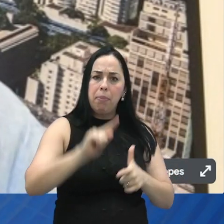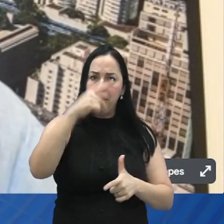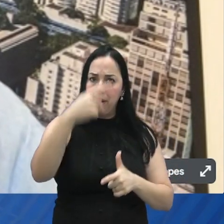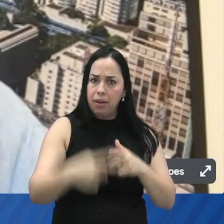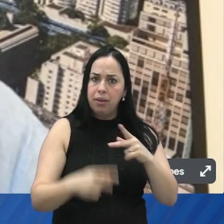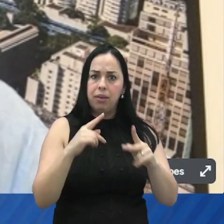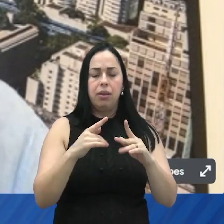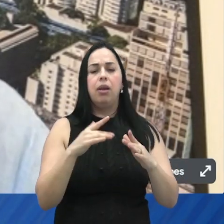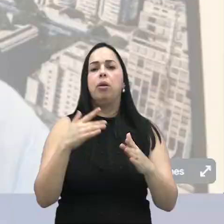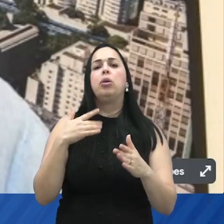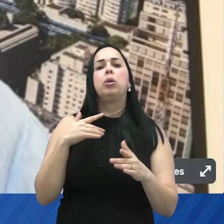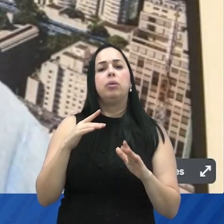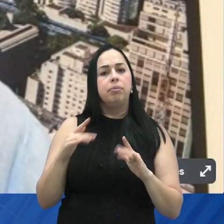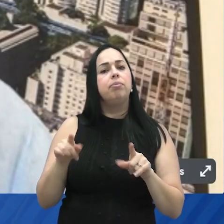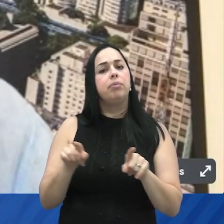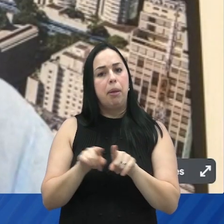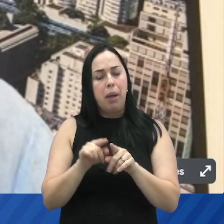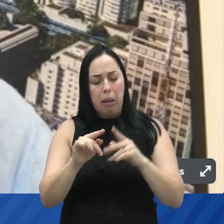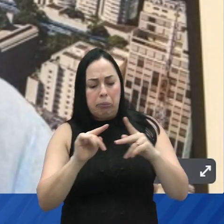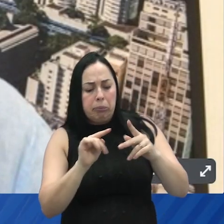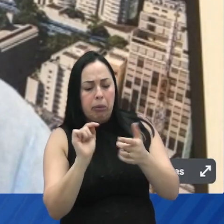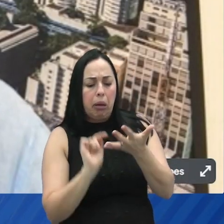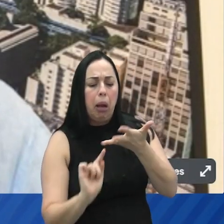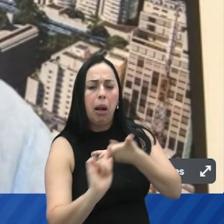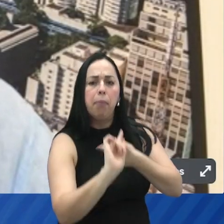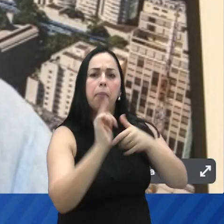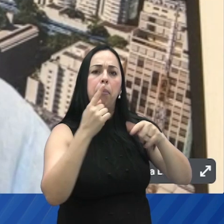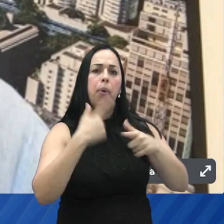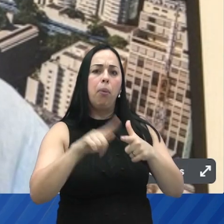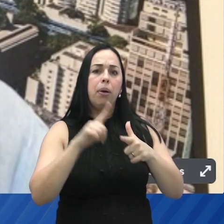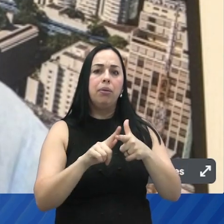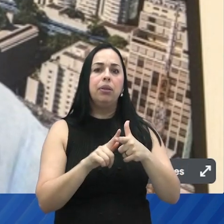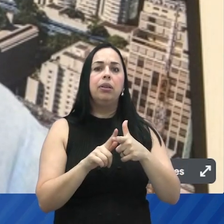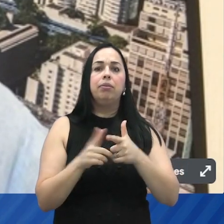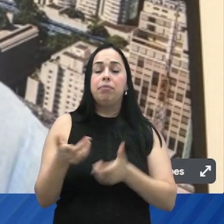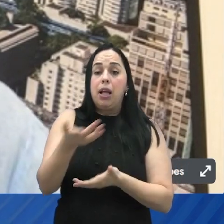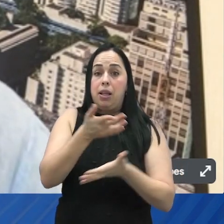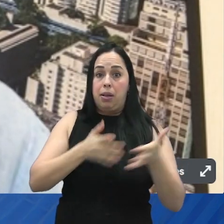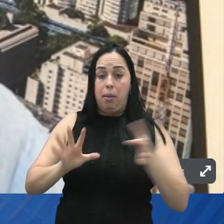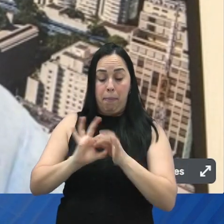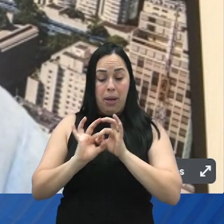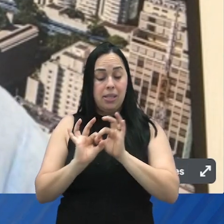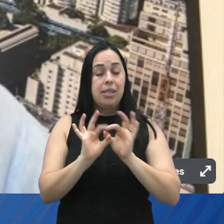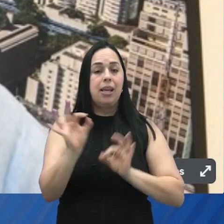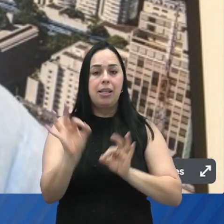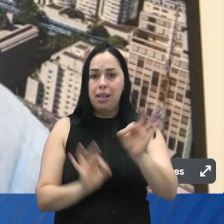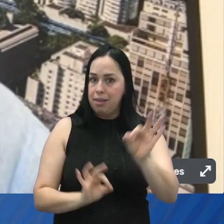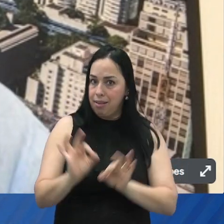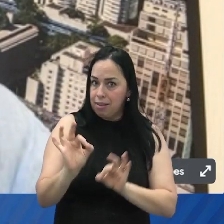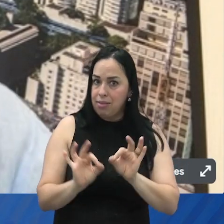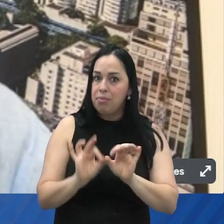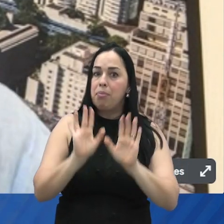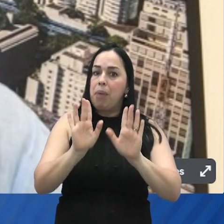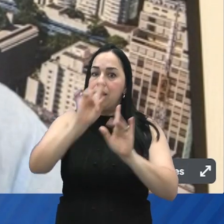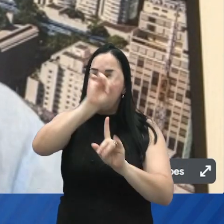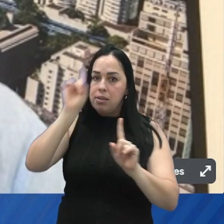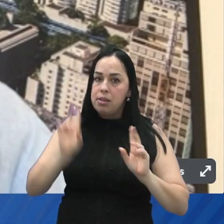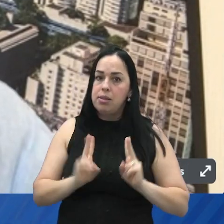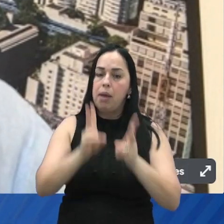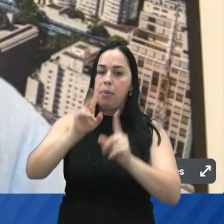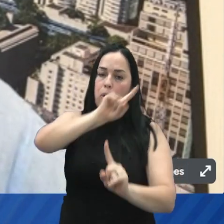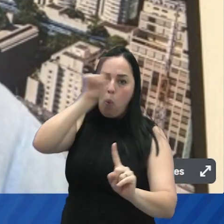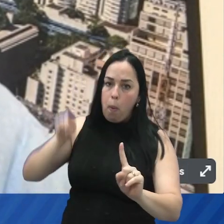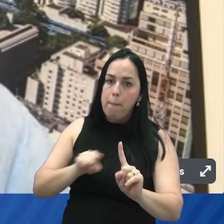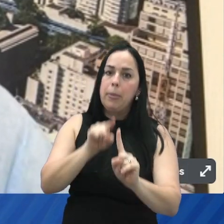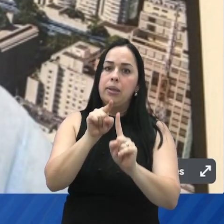cidade tem sua particularidade. E essa ideia do trabalho conjunto tem que ser planejado, intencionalmente desenvolvido,